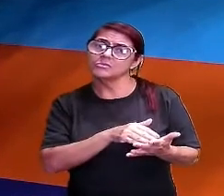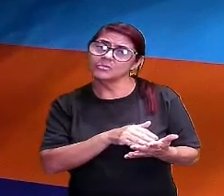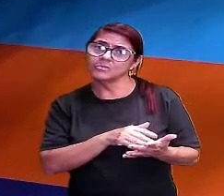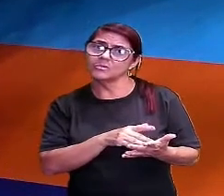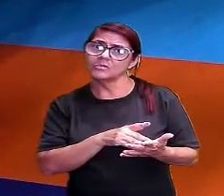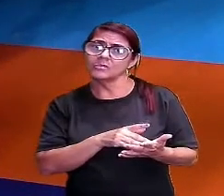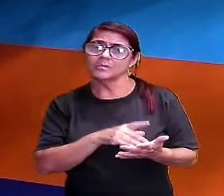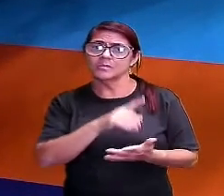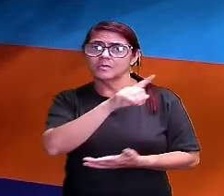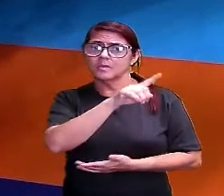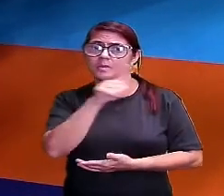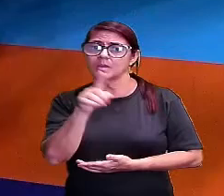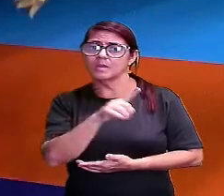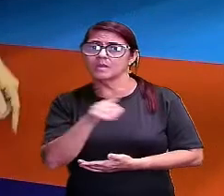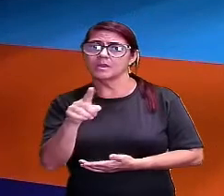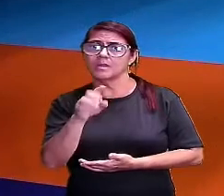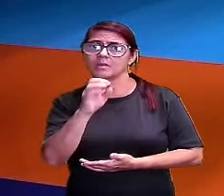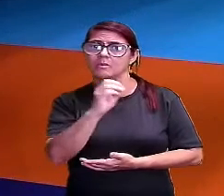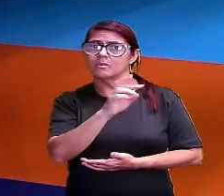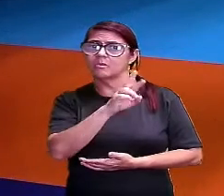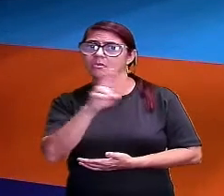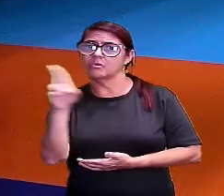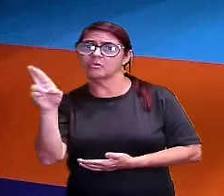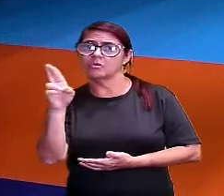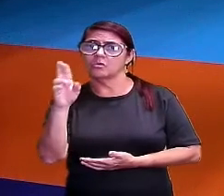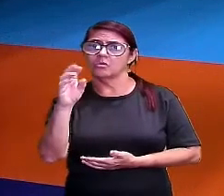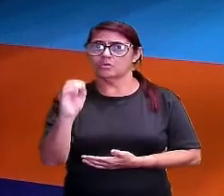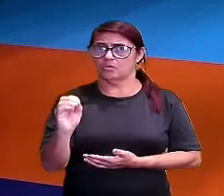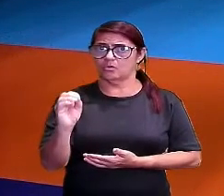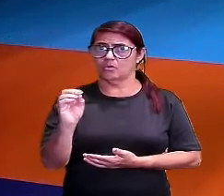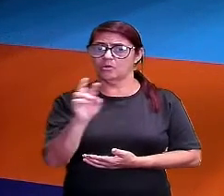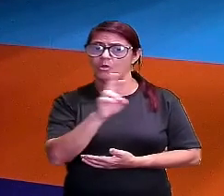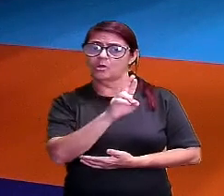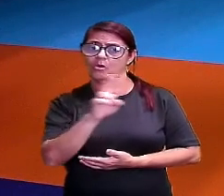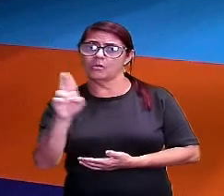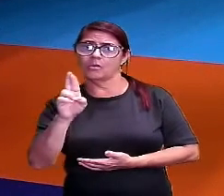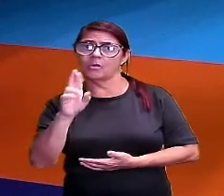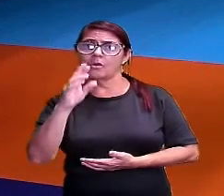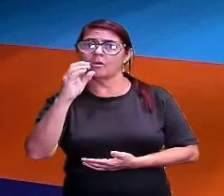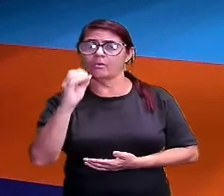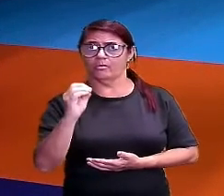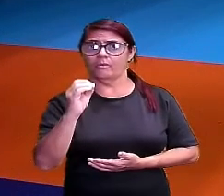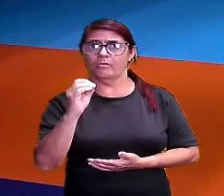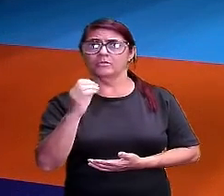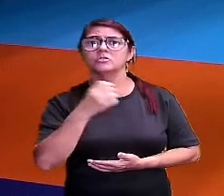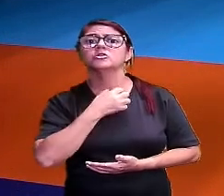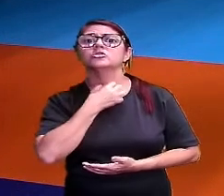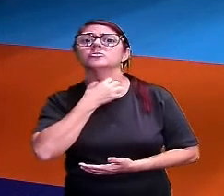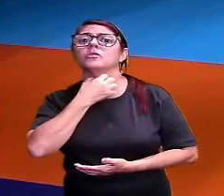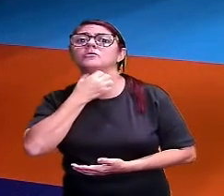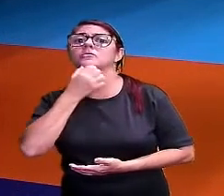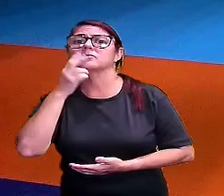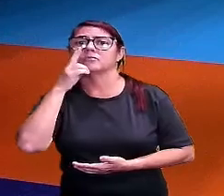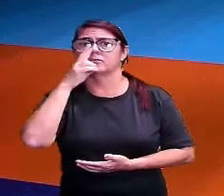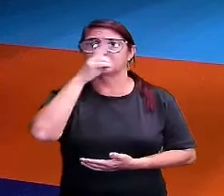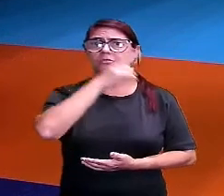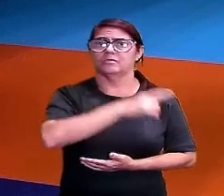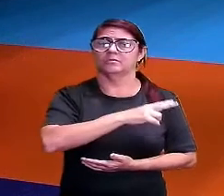o zorro. Zorro, o som, ó, ro, forte. Então, eu venho e